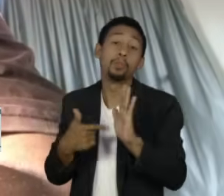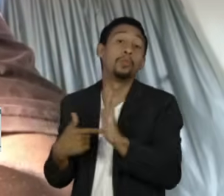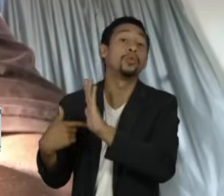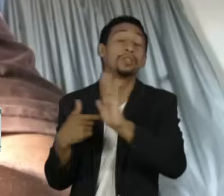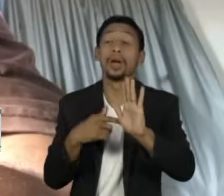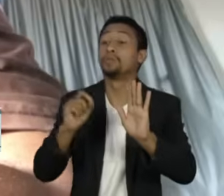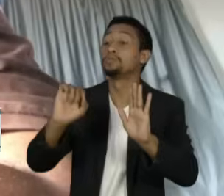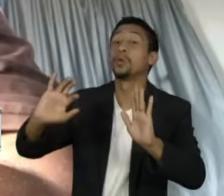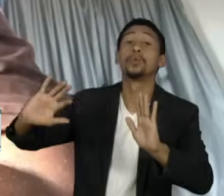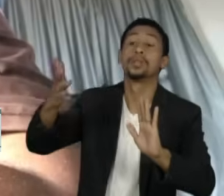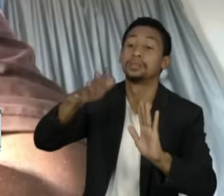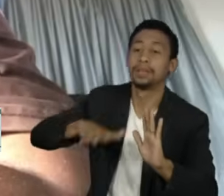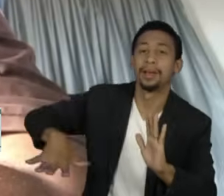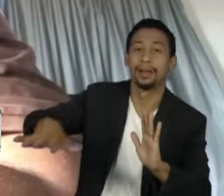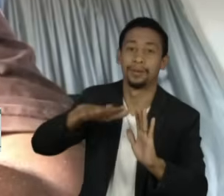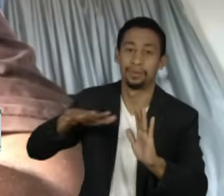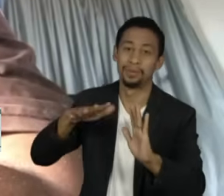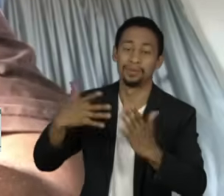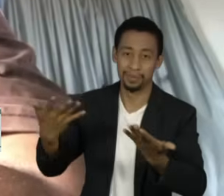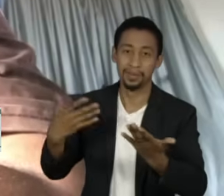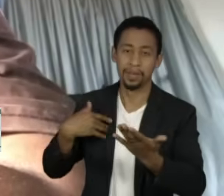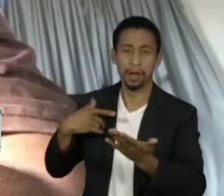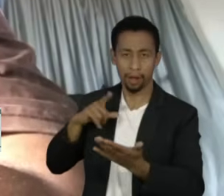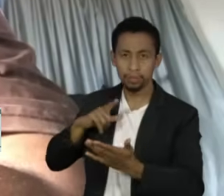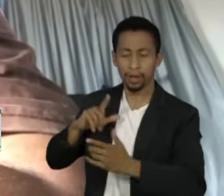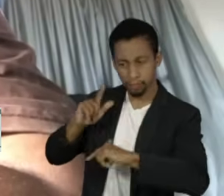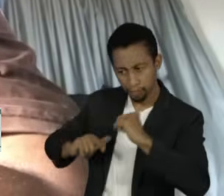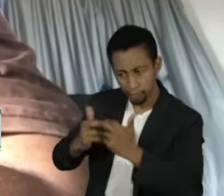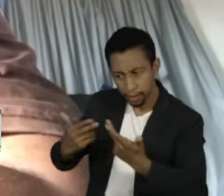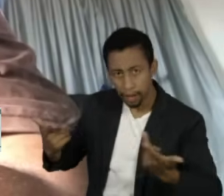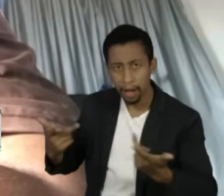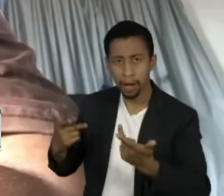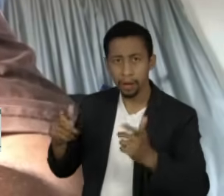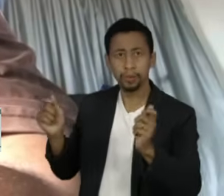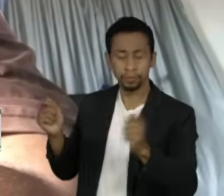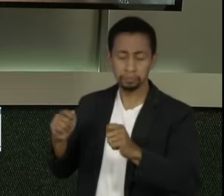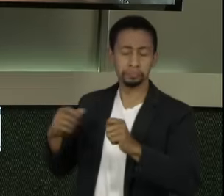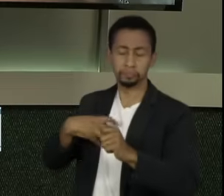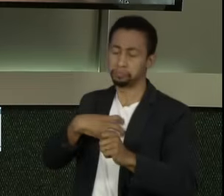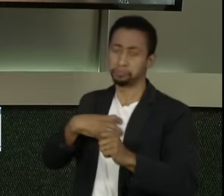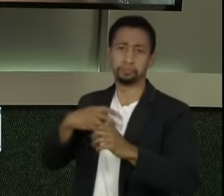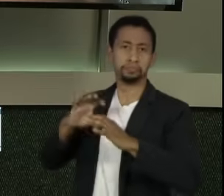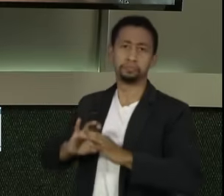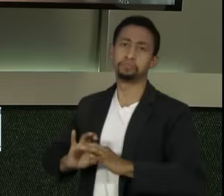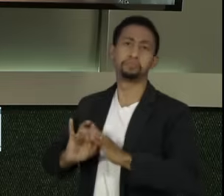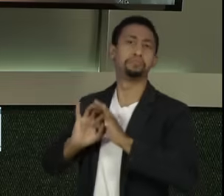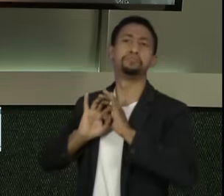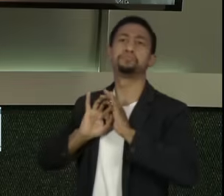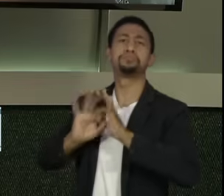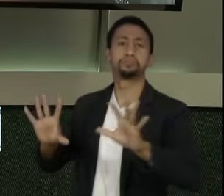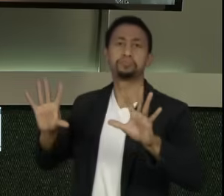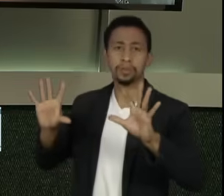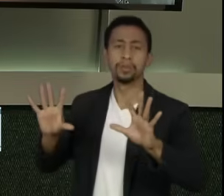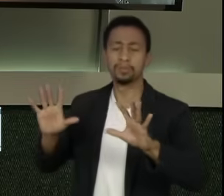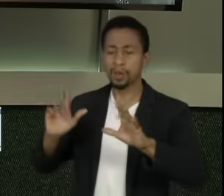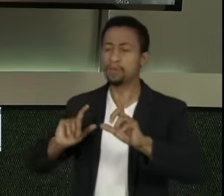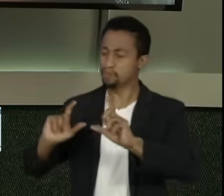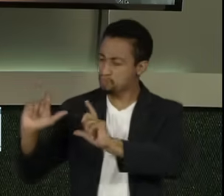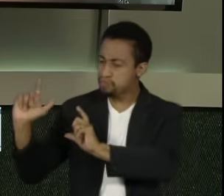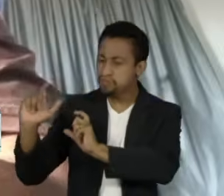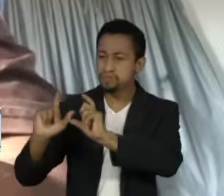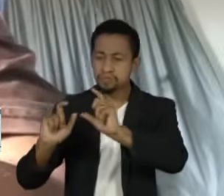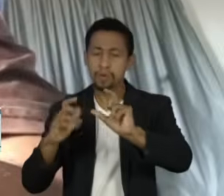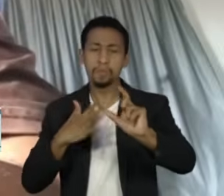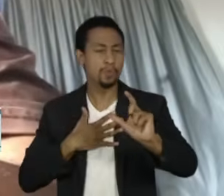que com os outros tipos de equipamento, com tudo, assim. Ela conseguiu dar uma liberdade maior, assim, para expressar a arte, para